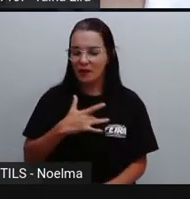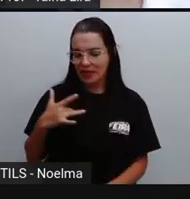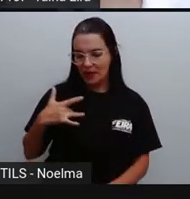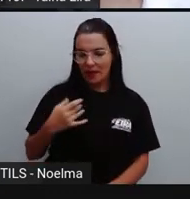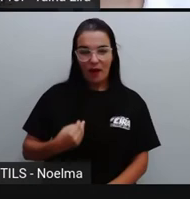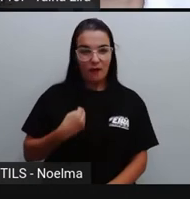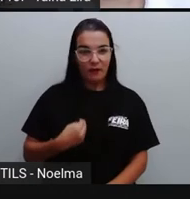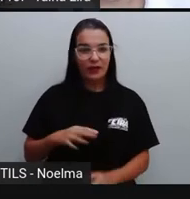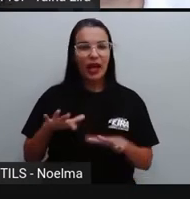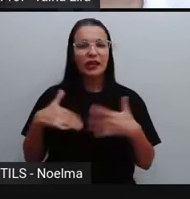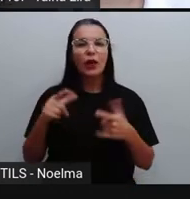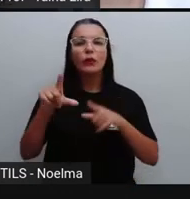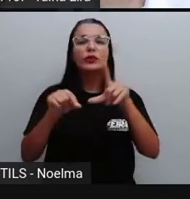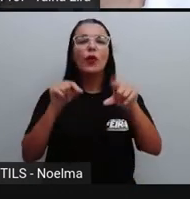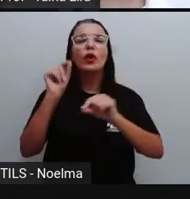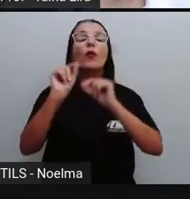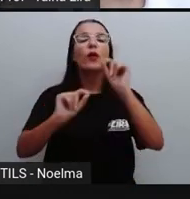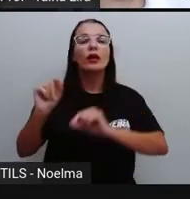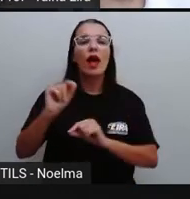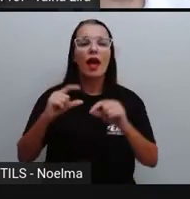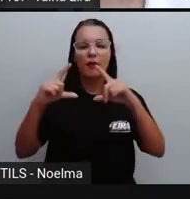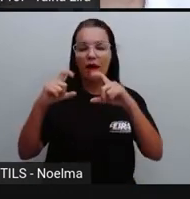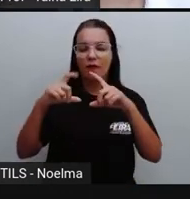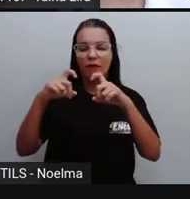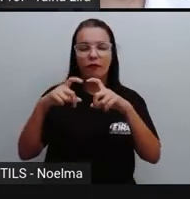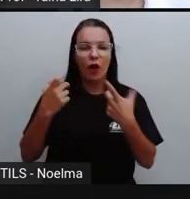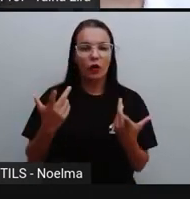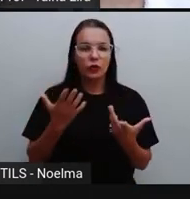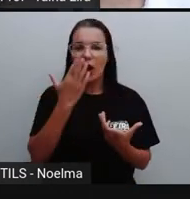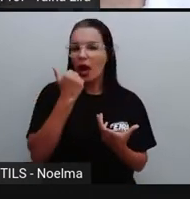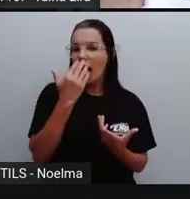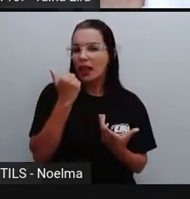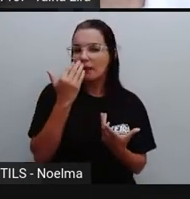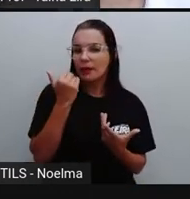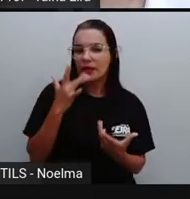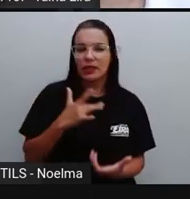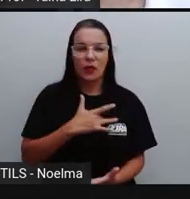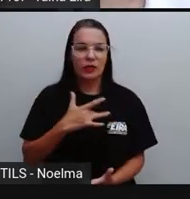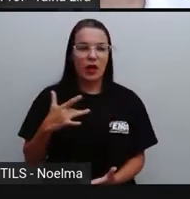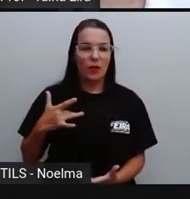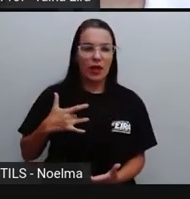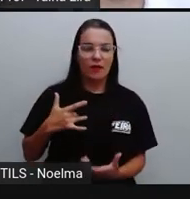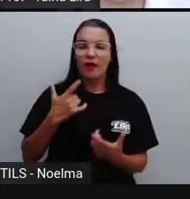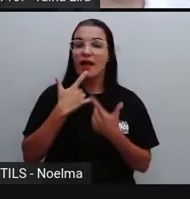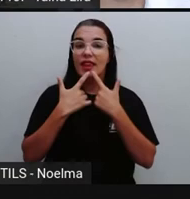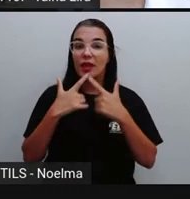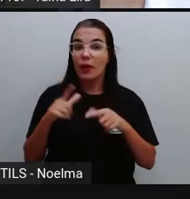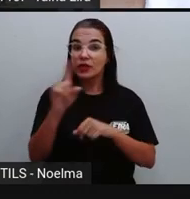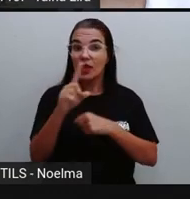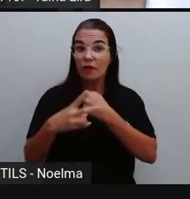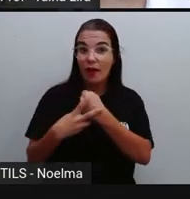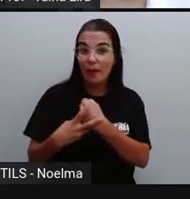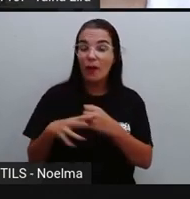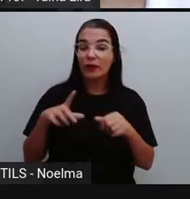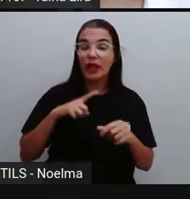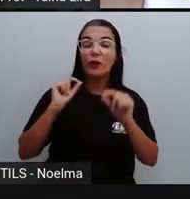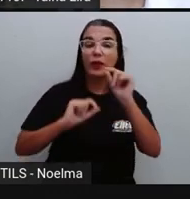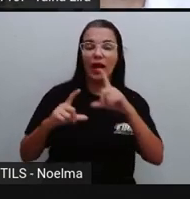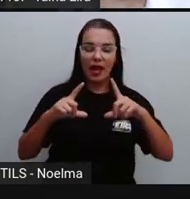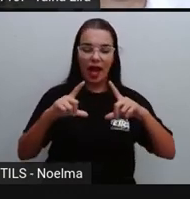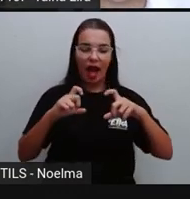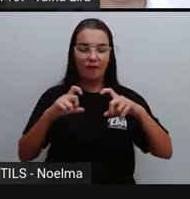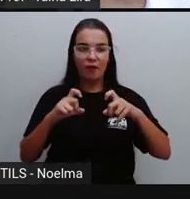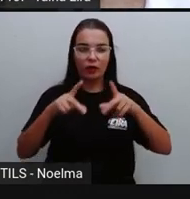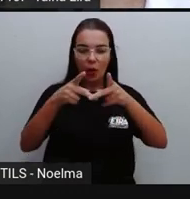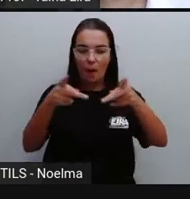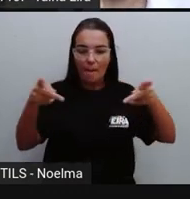gente escolheu ali uma imagem para marcar a linguagem não verbal. Então, a gente tem ali, né,